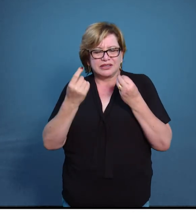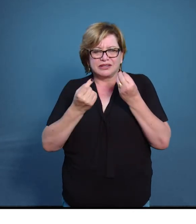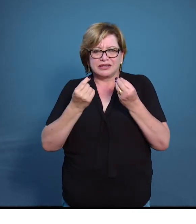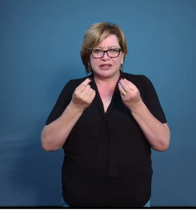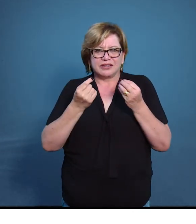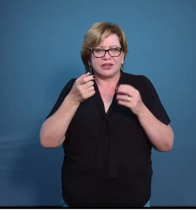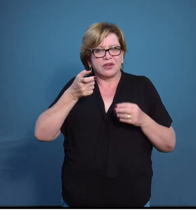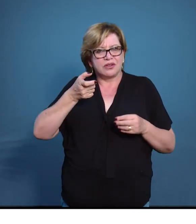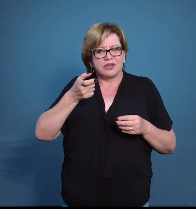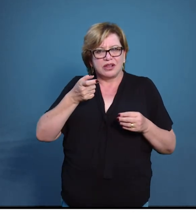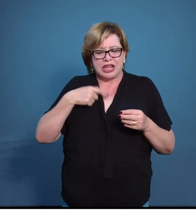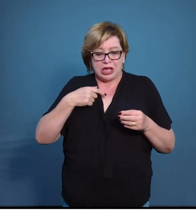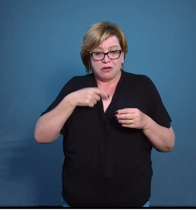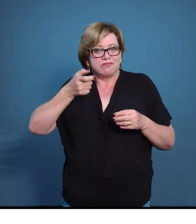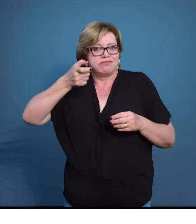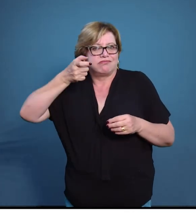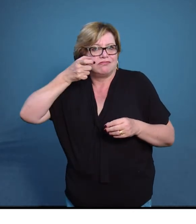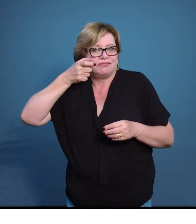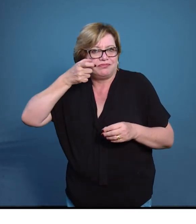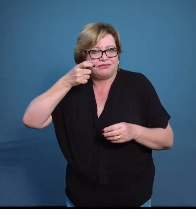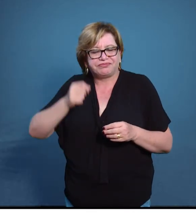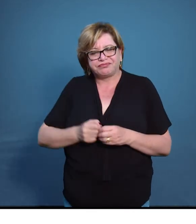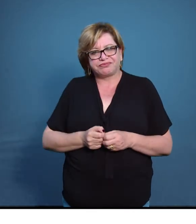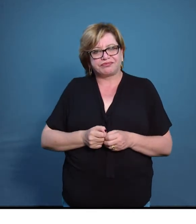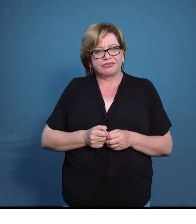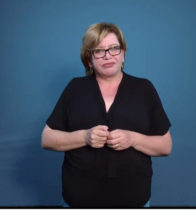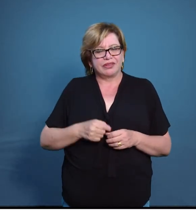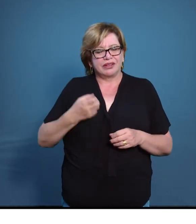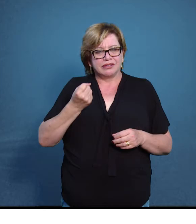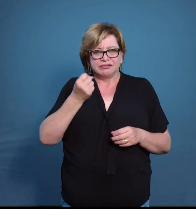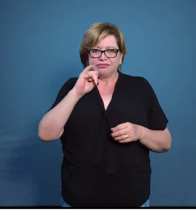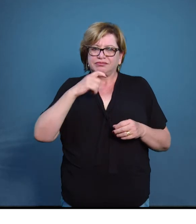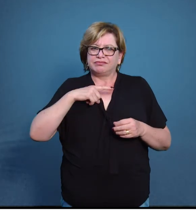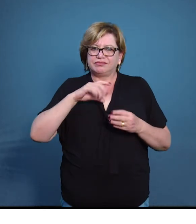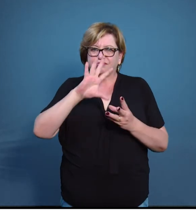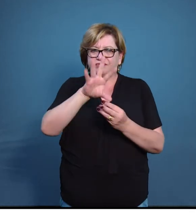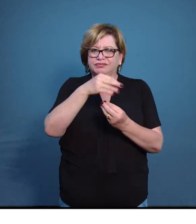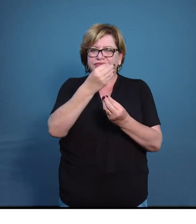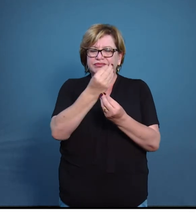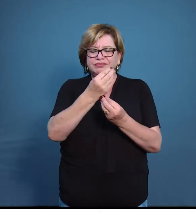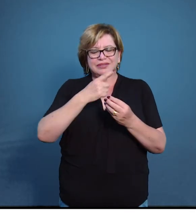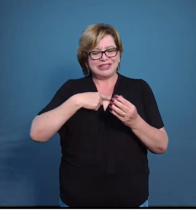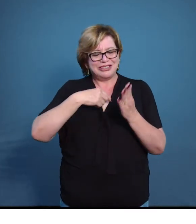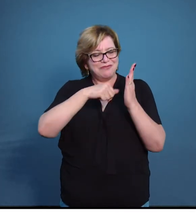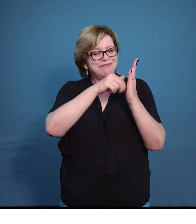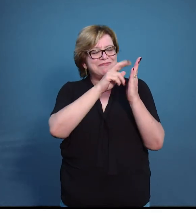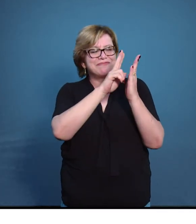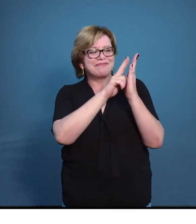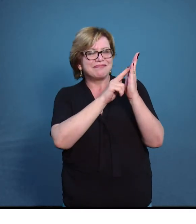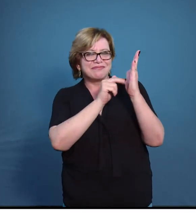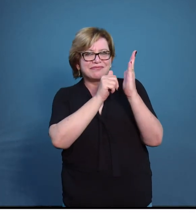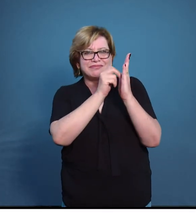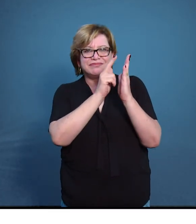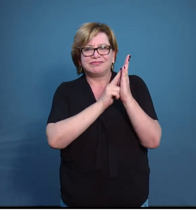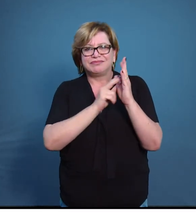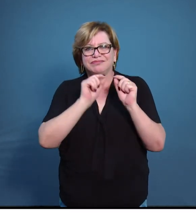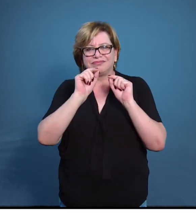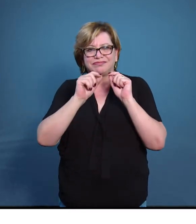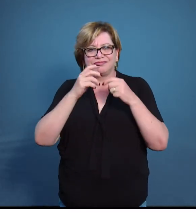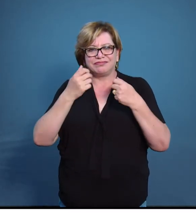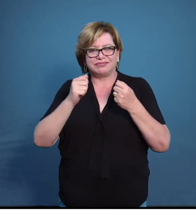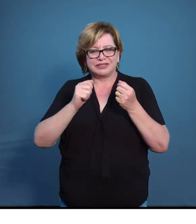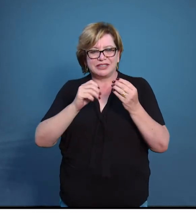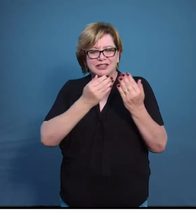de vista de observador. Pensando num ponto de vista artístico, de eu produzindo a obra, essa necessidade